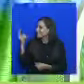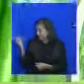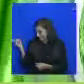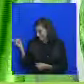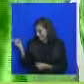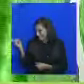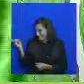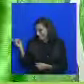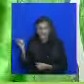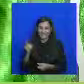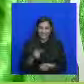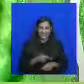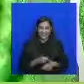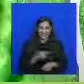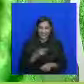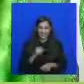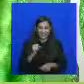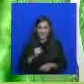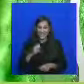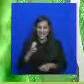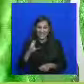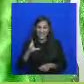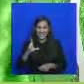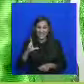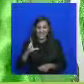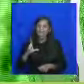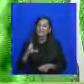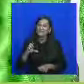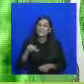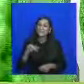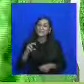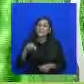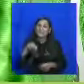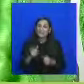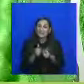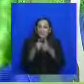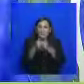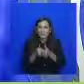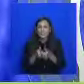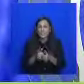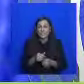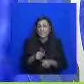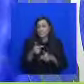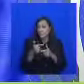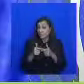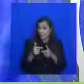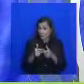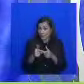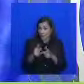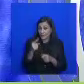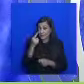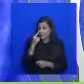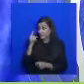Valendo! E agora sim a Evelyn vai acompanhar de pertinho. Opa, tivemos um problema.